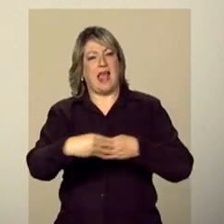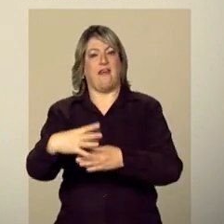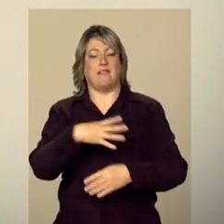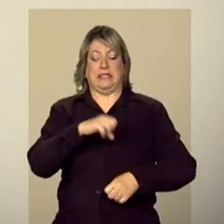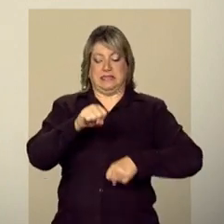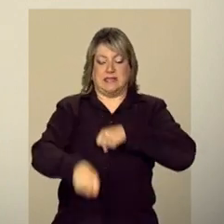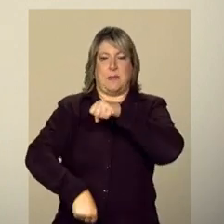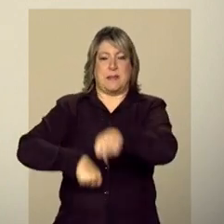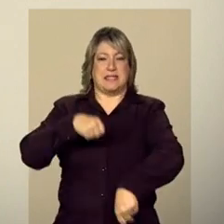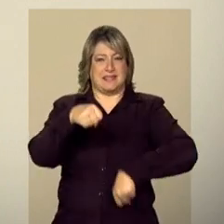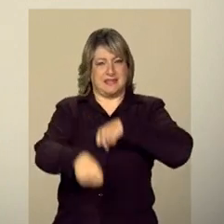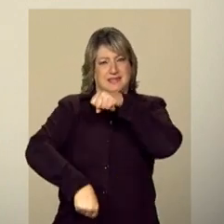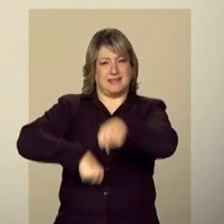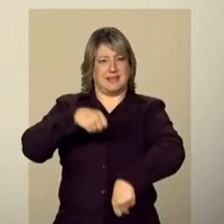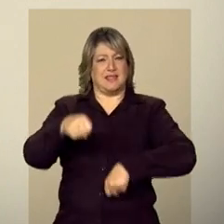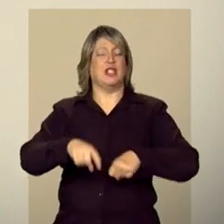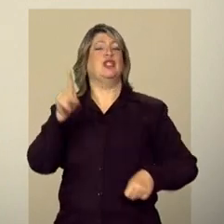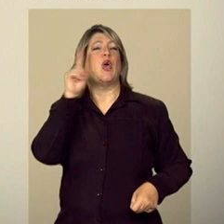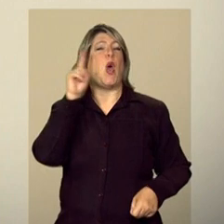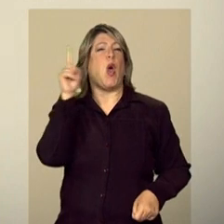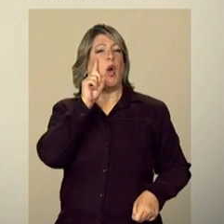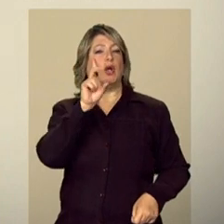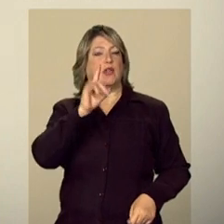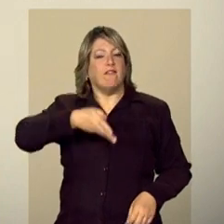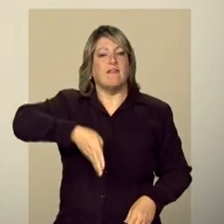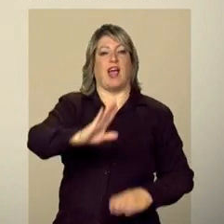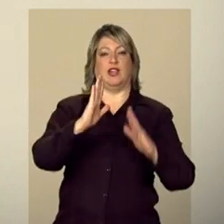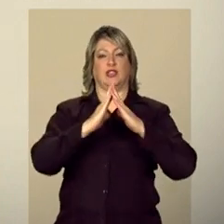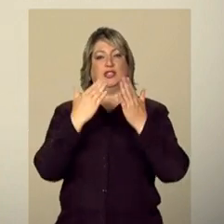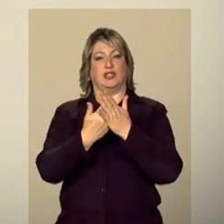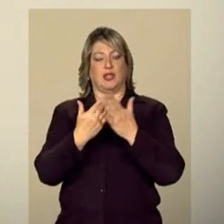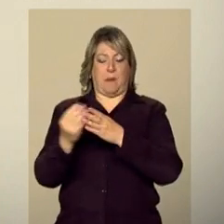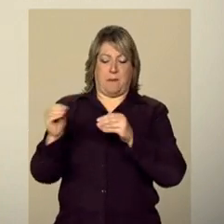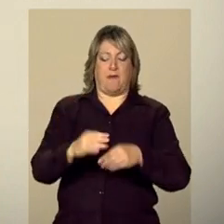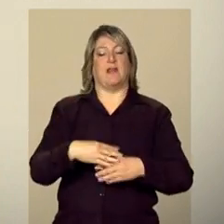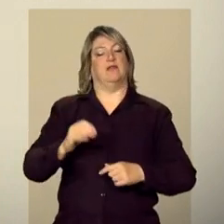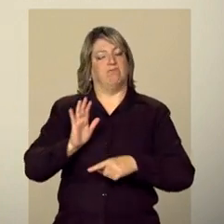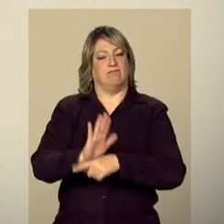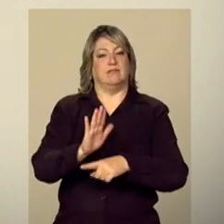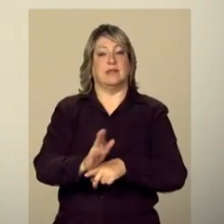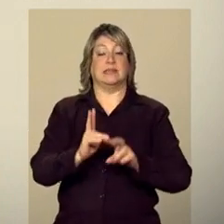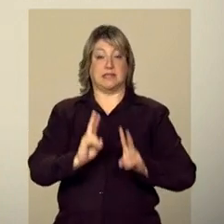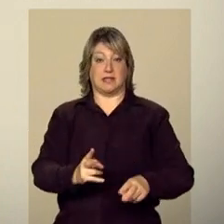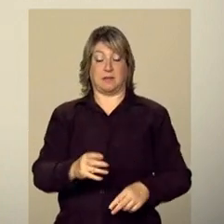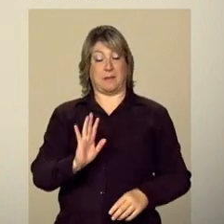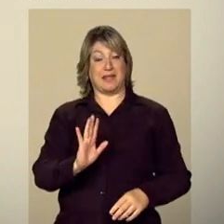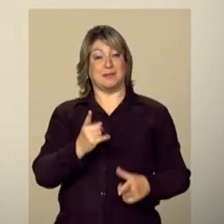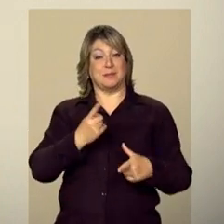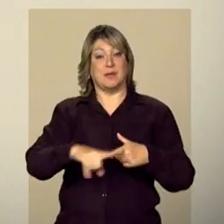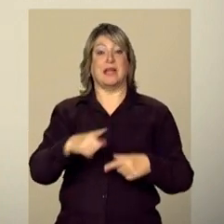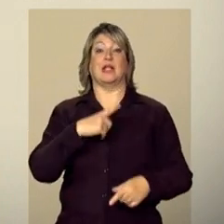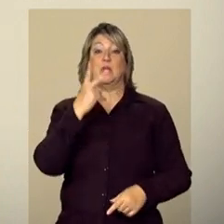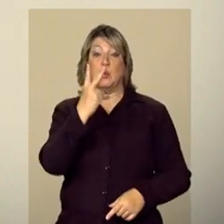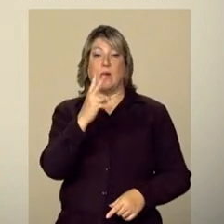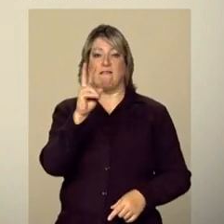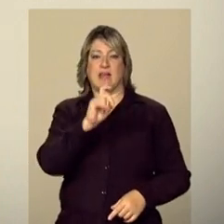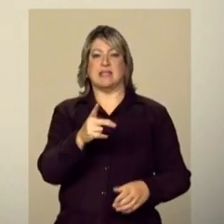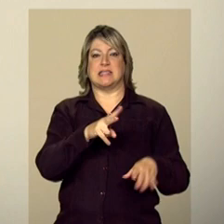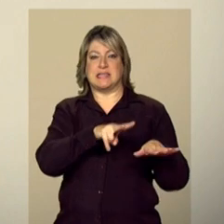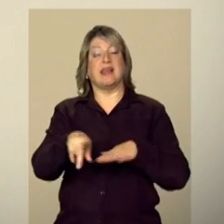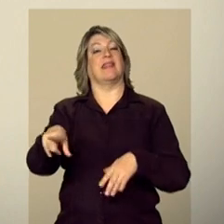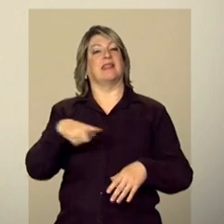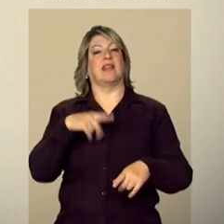de bicicleta Luciano todos os dias pra escola O problema é que duas vezes por semana à tarde ele também tem